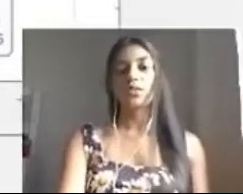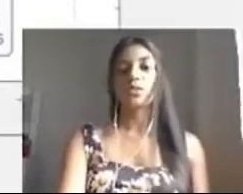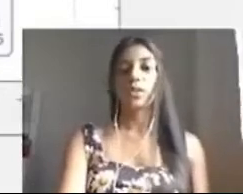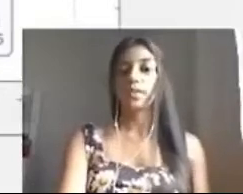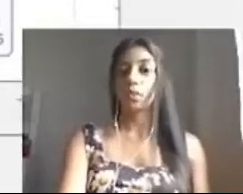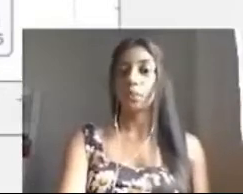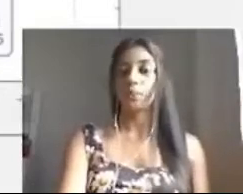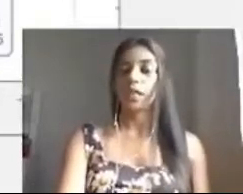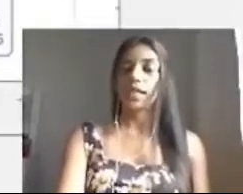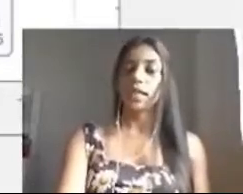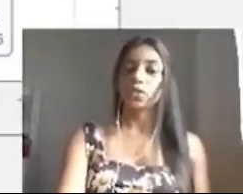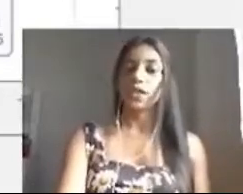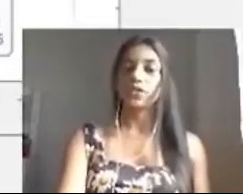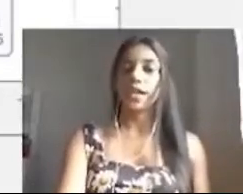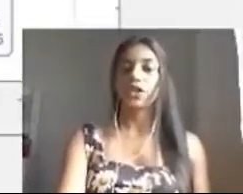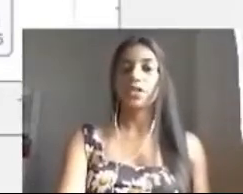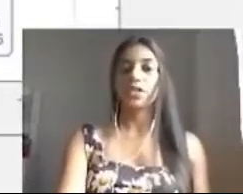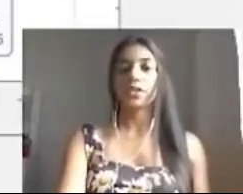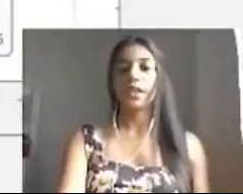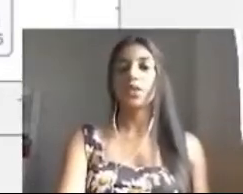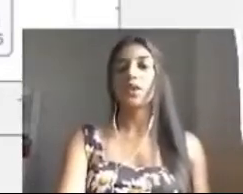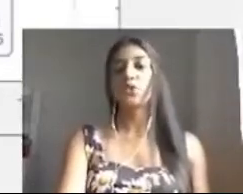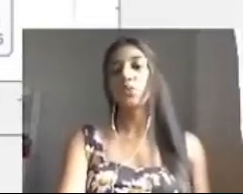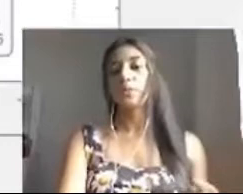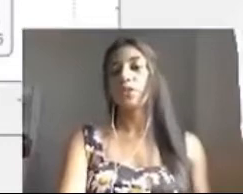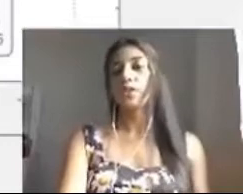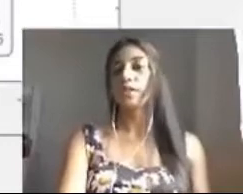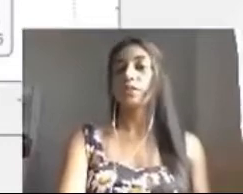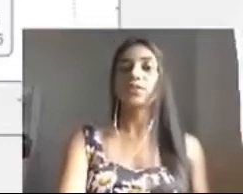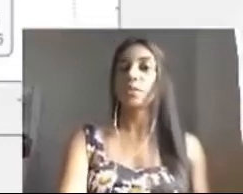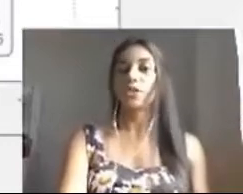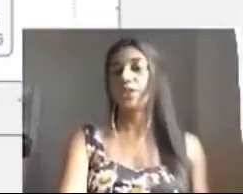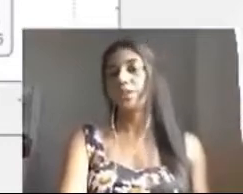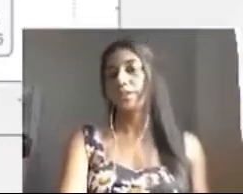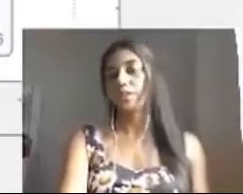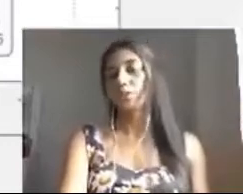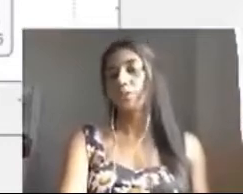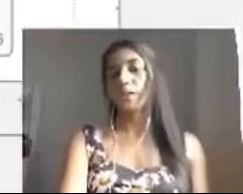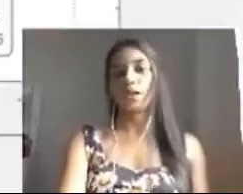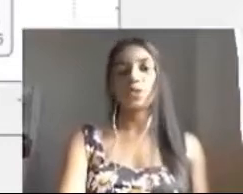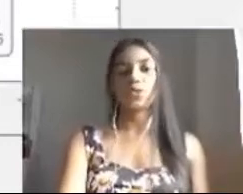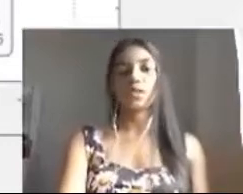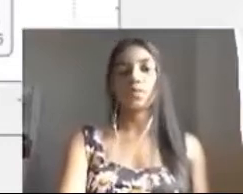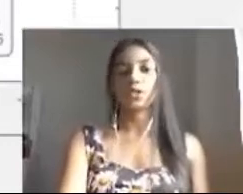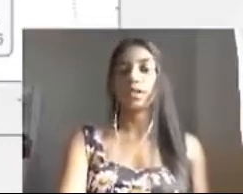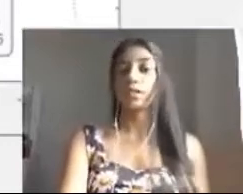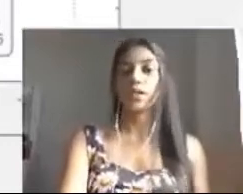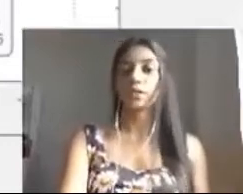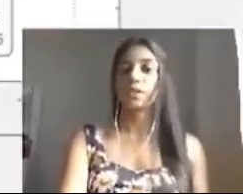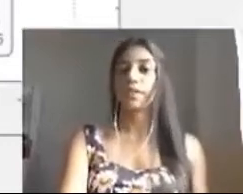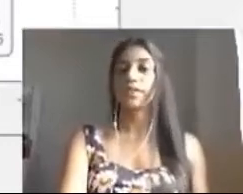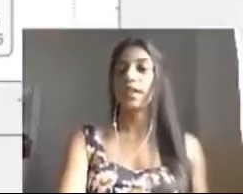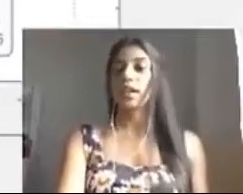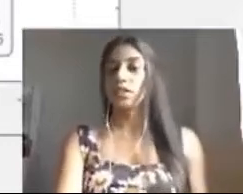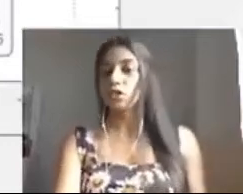menos 70,55. E isso é diferente de 180 ou qualquer múltiplo ímpar de 180, então não faz parte do lugar das raízes desse ponto. Né? O menos 2 aqui mais J3 não faz